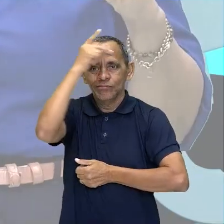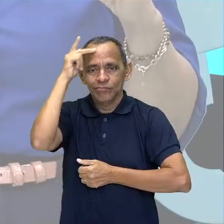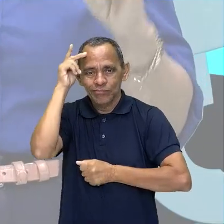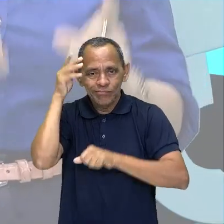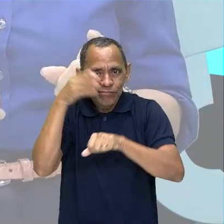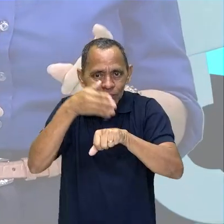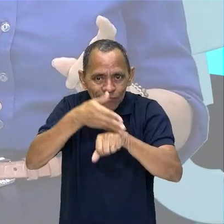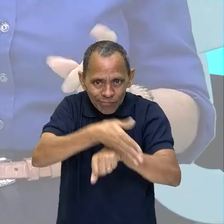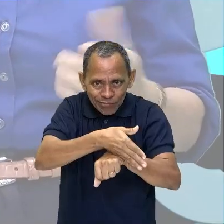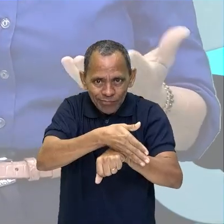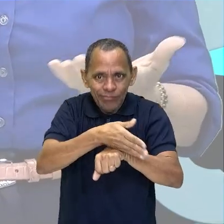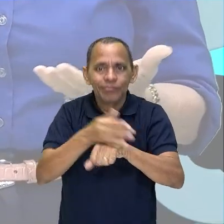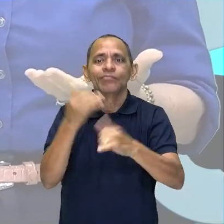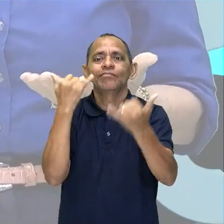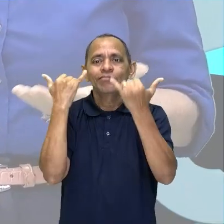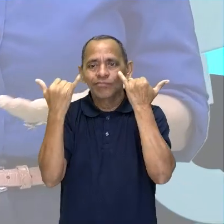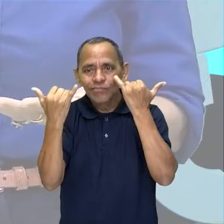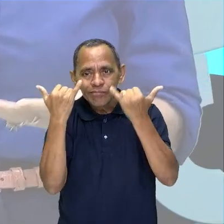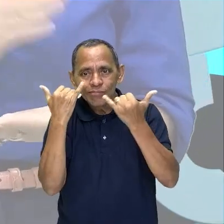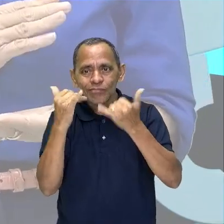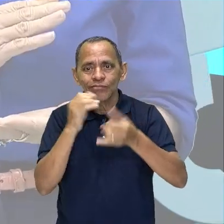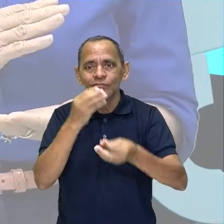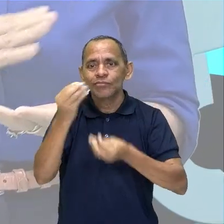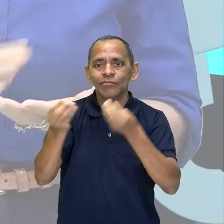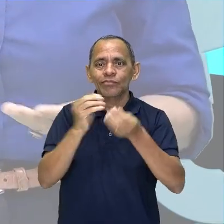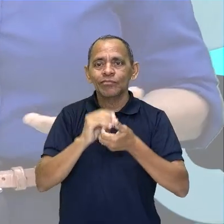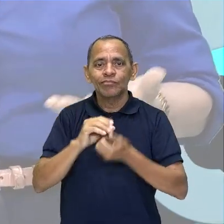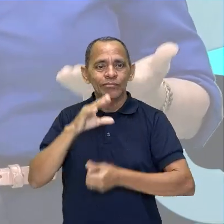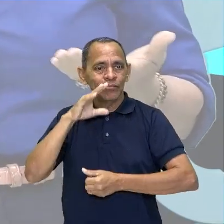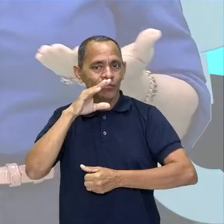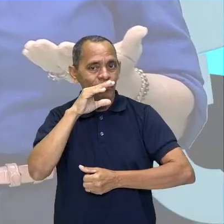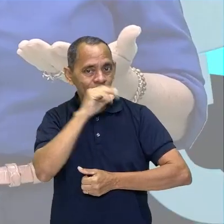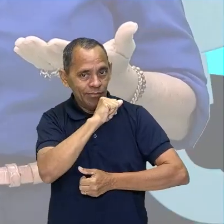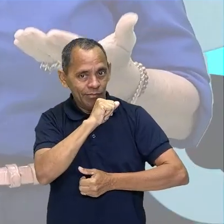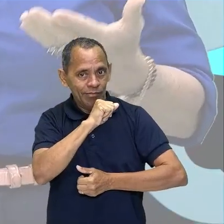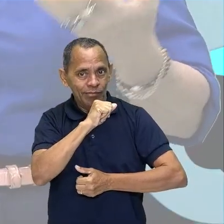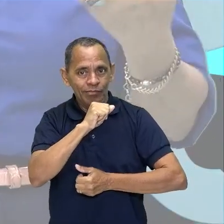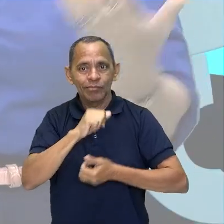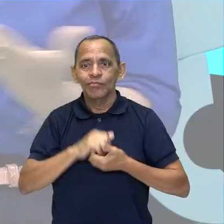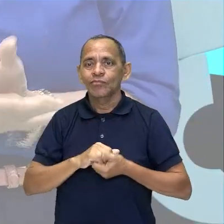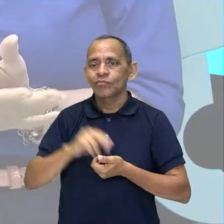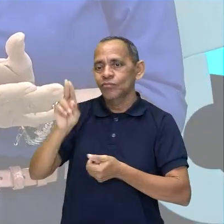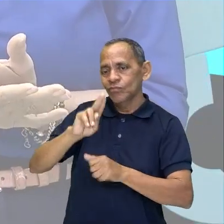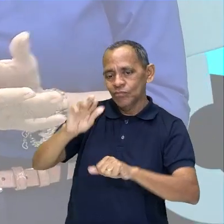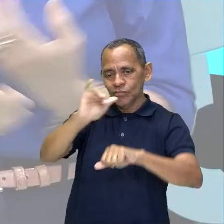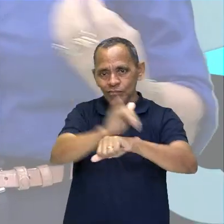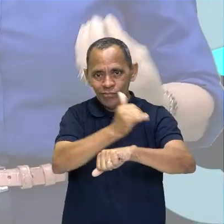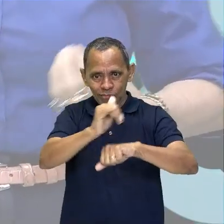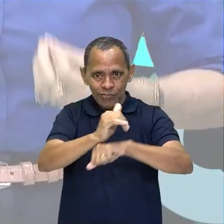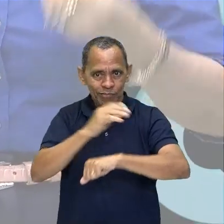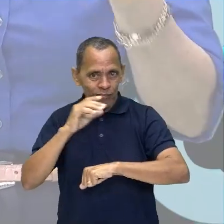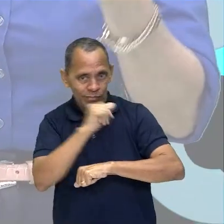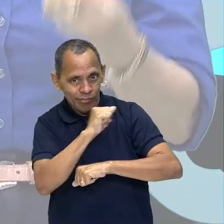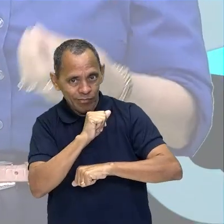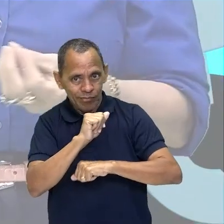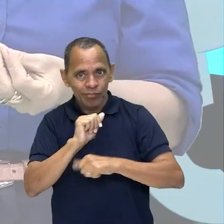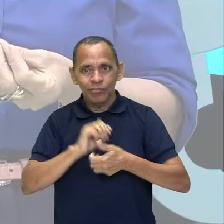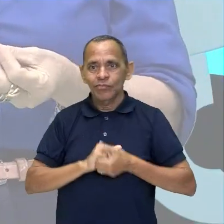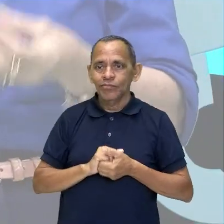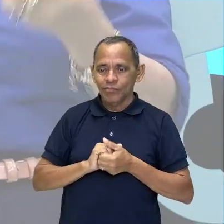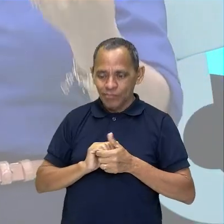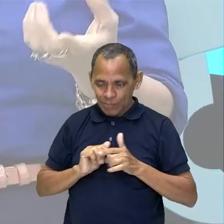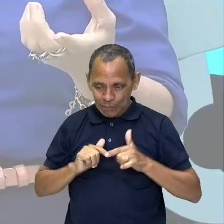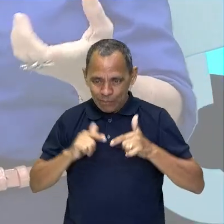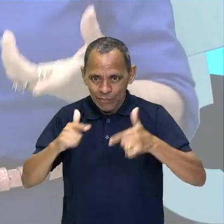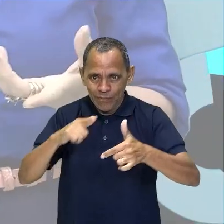acessem informações de forma rápida, de forma ágil e